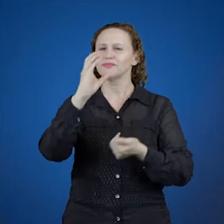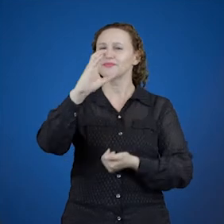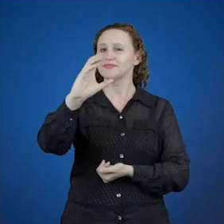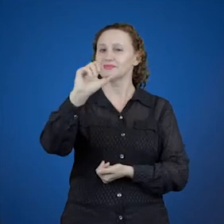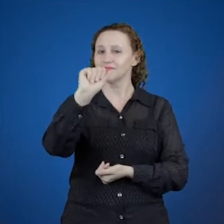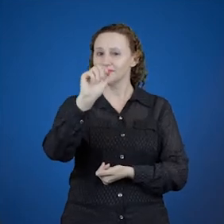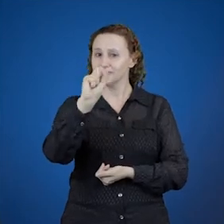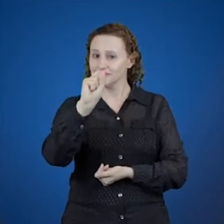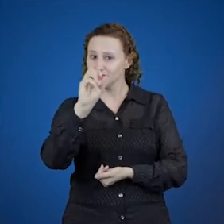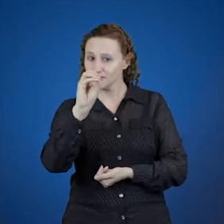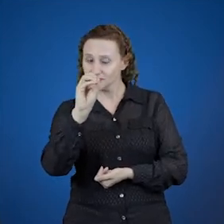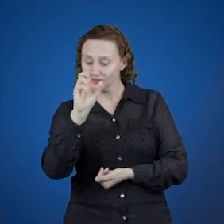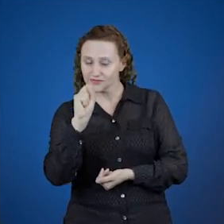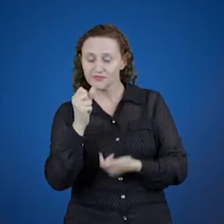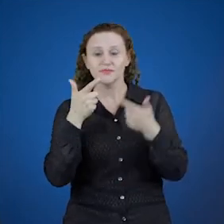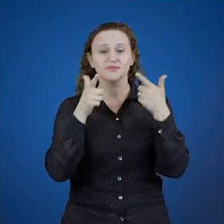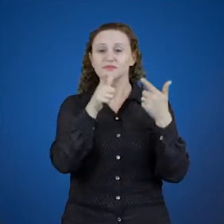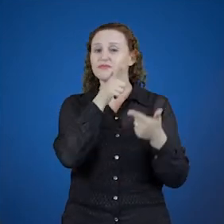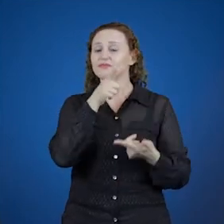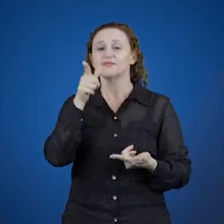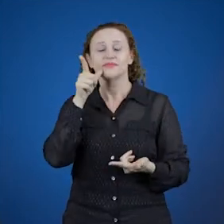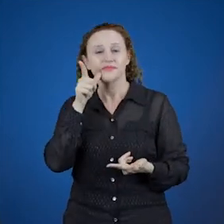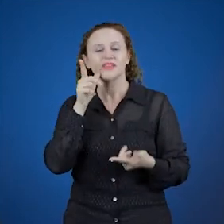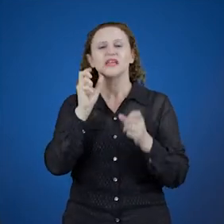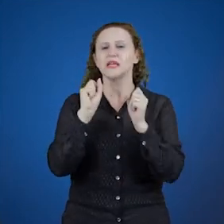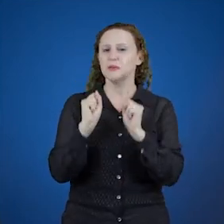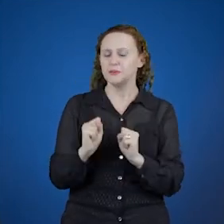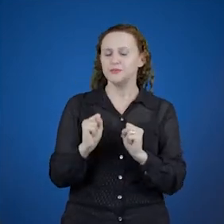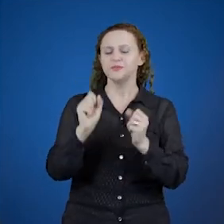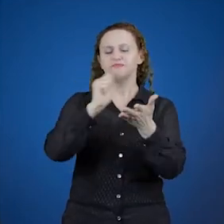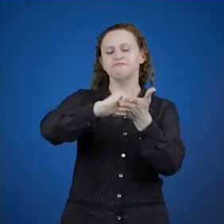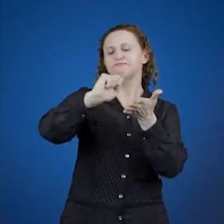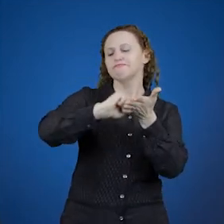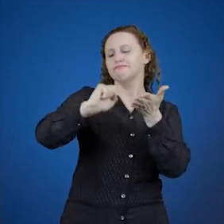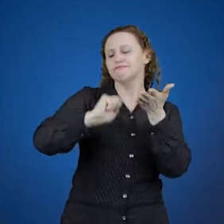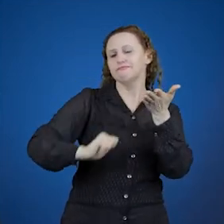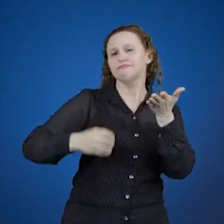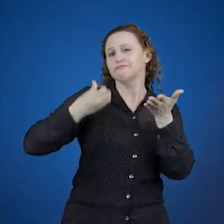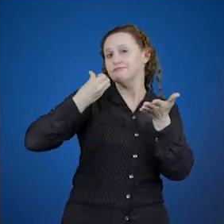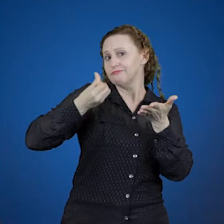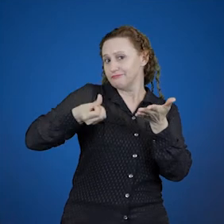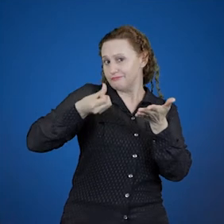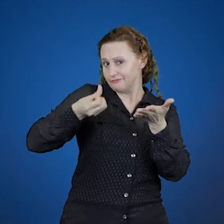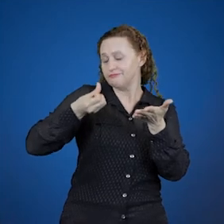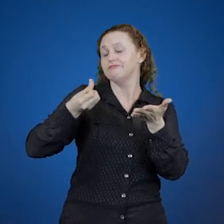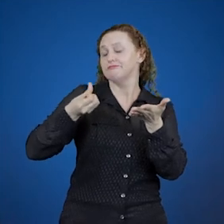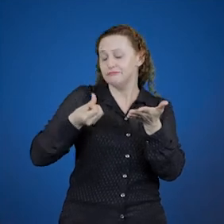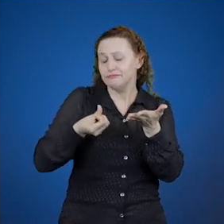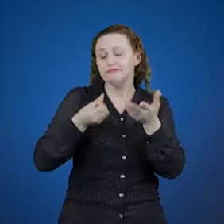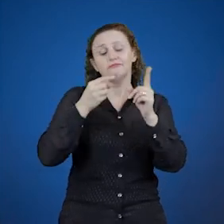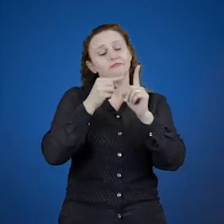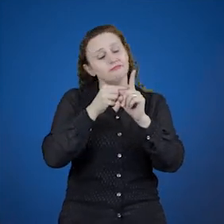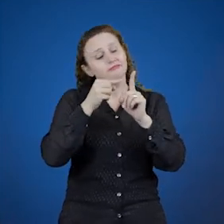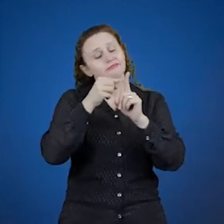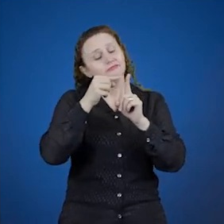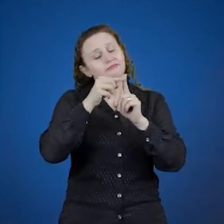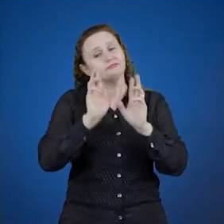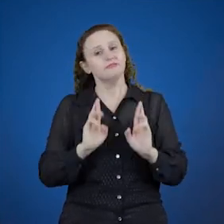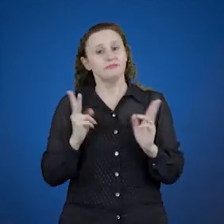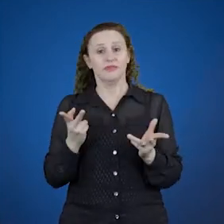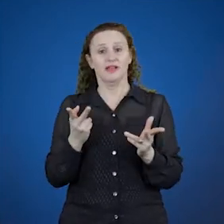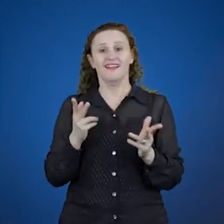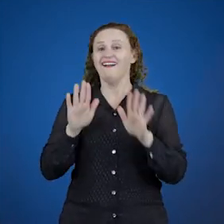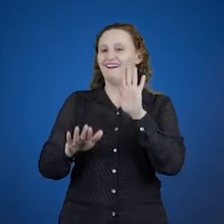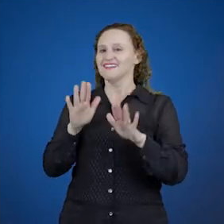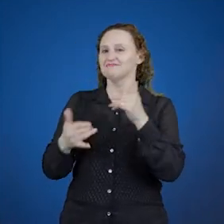em latim ela pode ser escrita de 6 maneiras diferentes eu até brinco com os meus